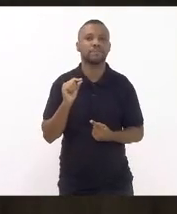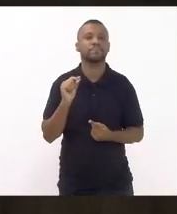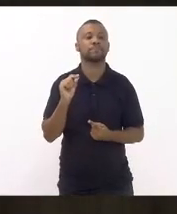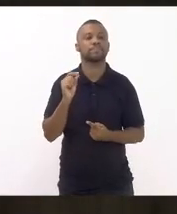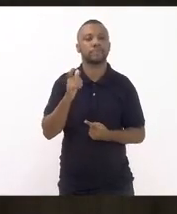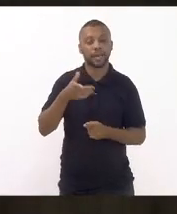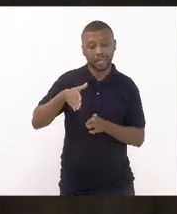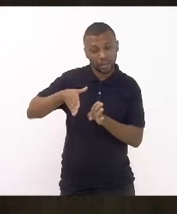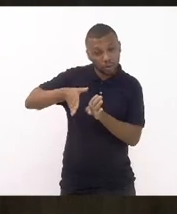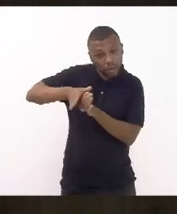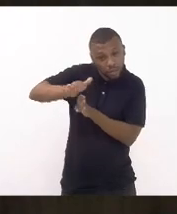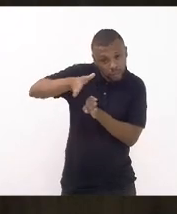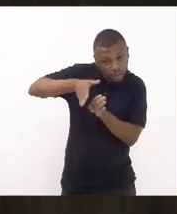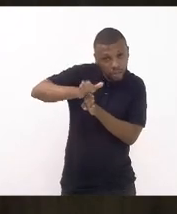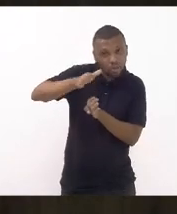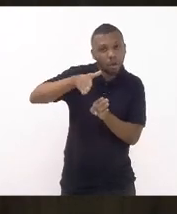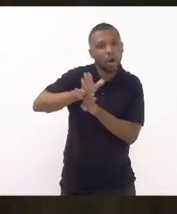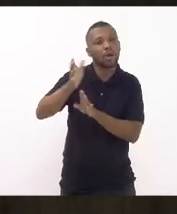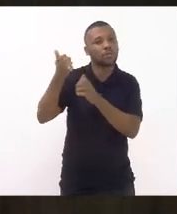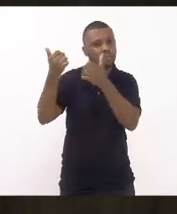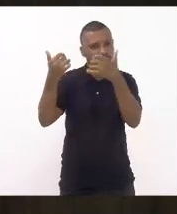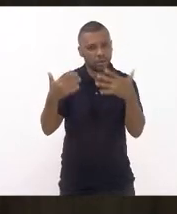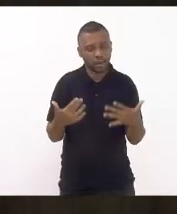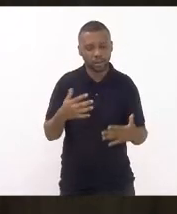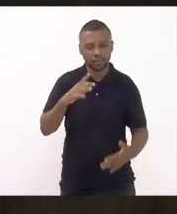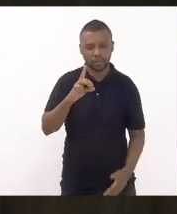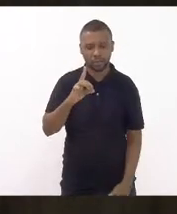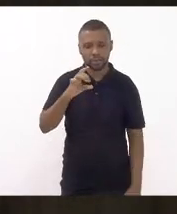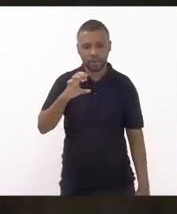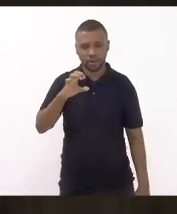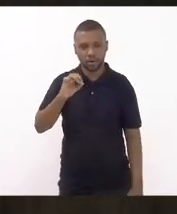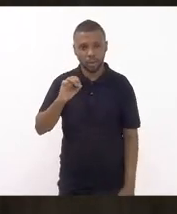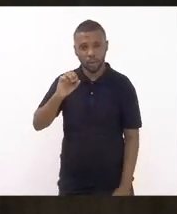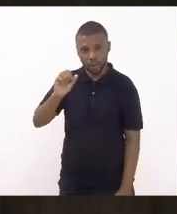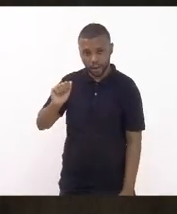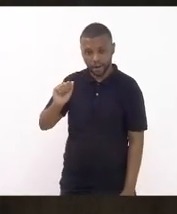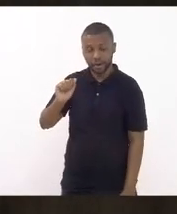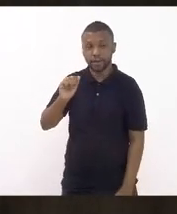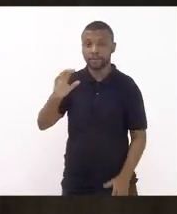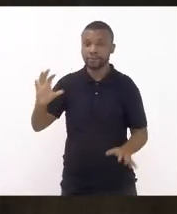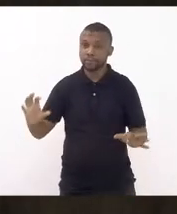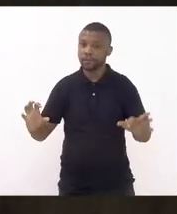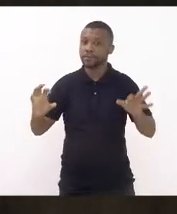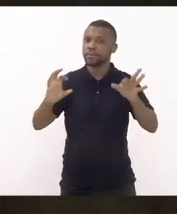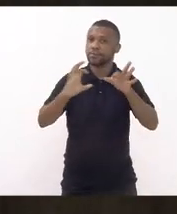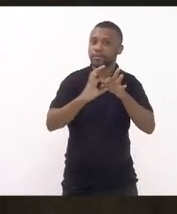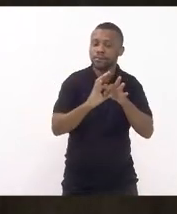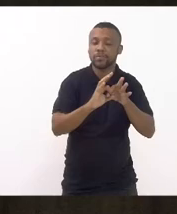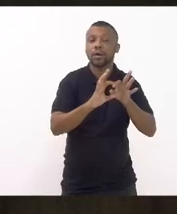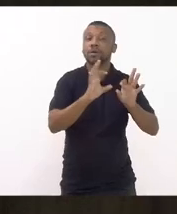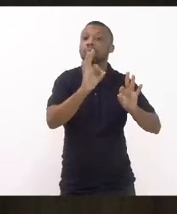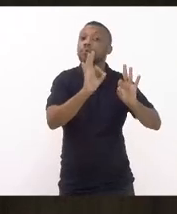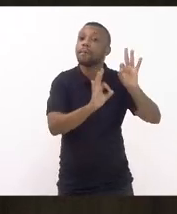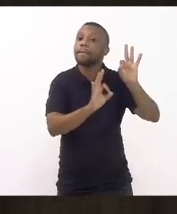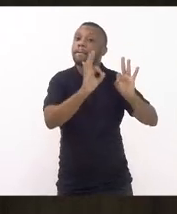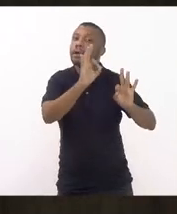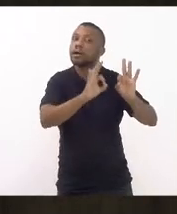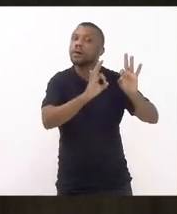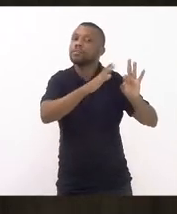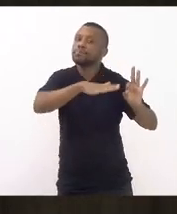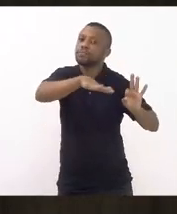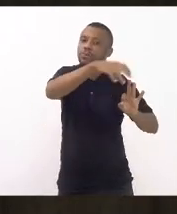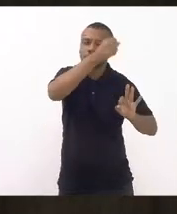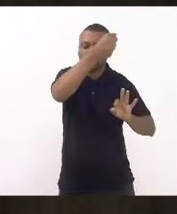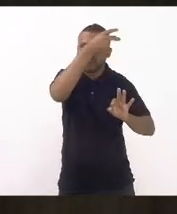estas orientações dadas no DEUA fossem incorporadas nos planos diretores